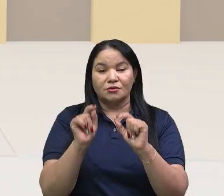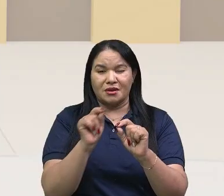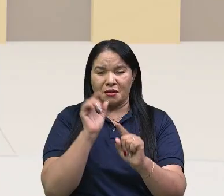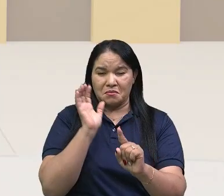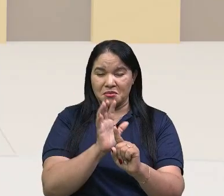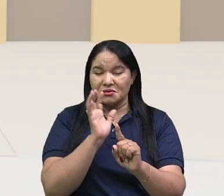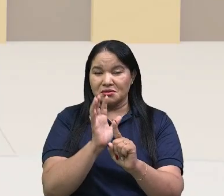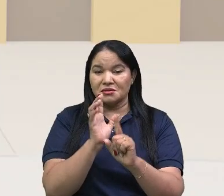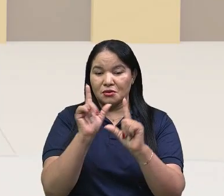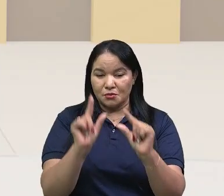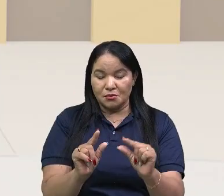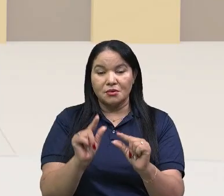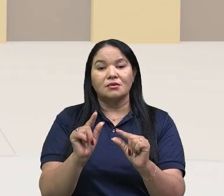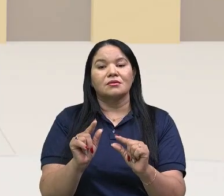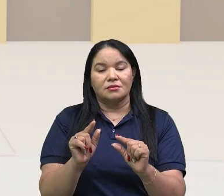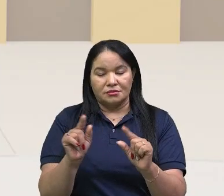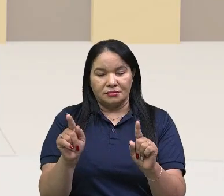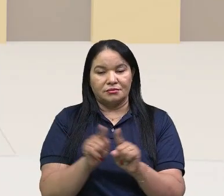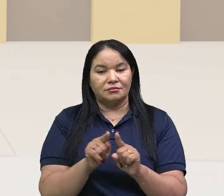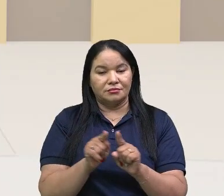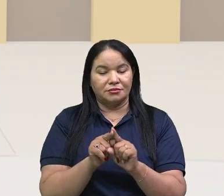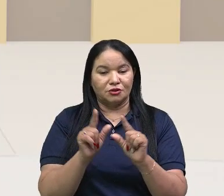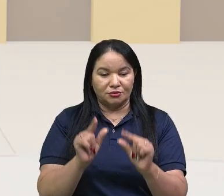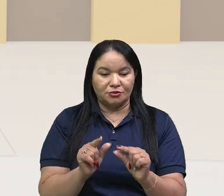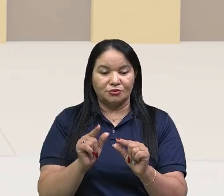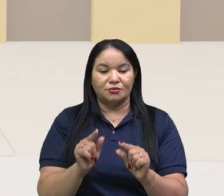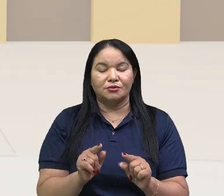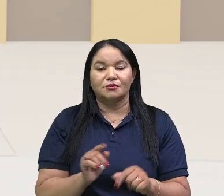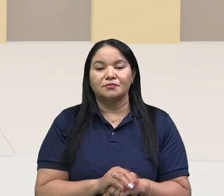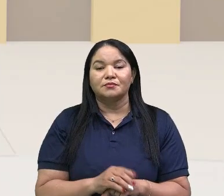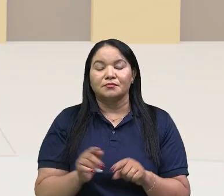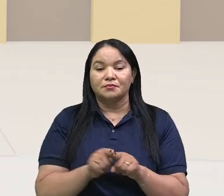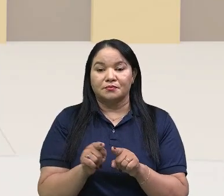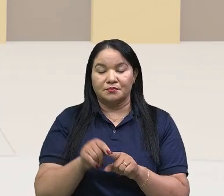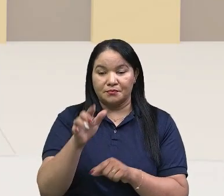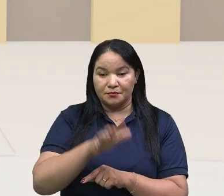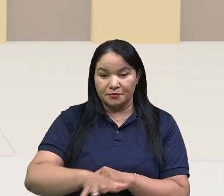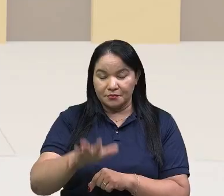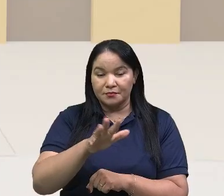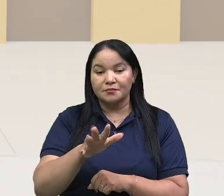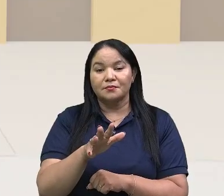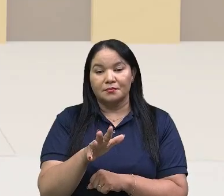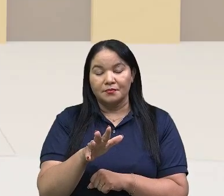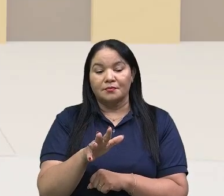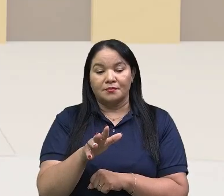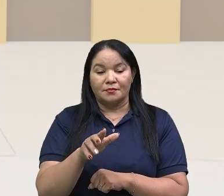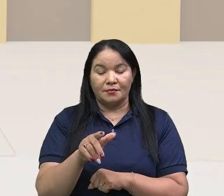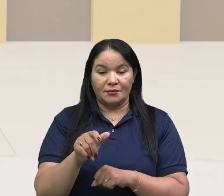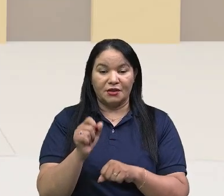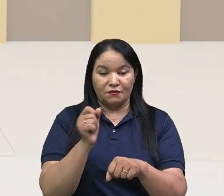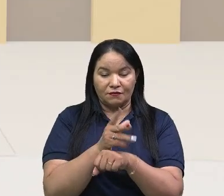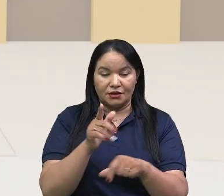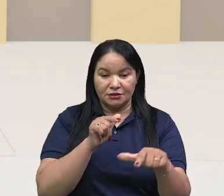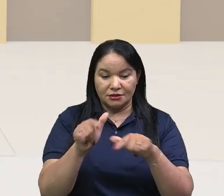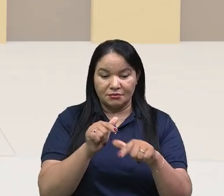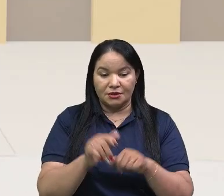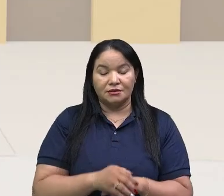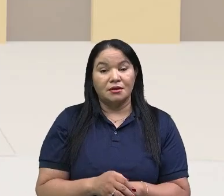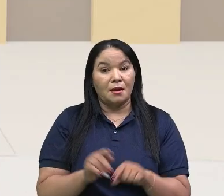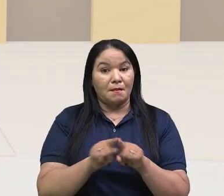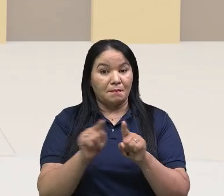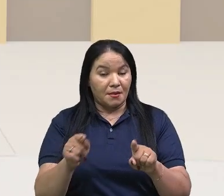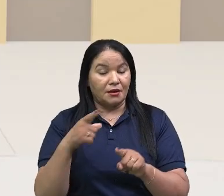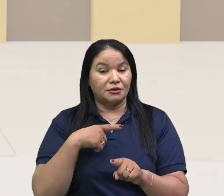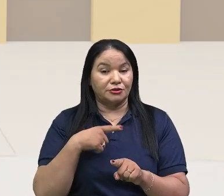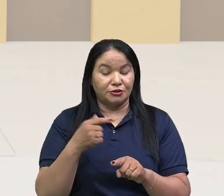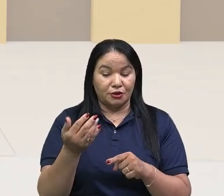pressão sobre a oferta, né, de emprego na região ali de origem. Mas também teremos pontos negativos,